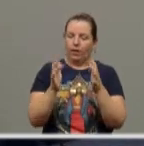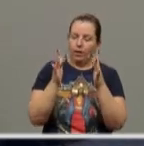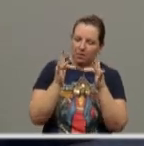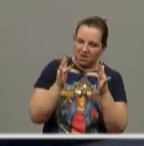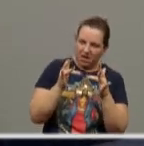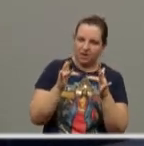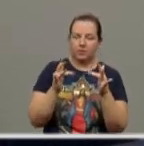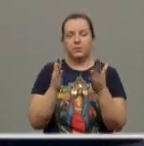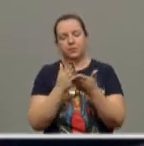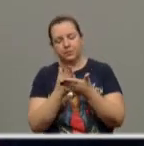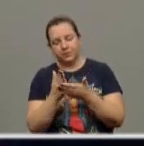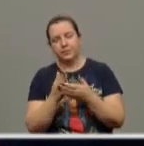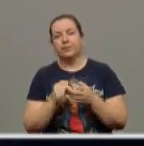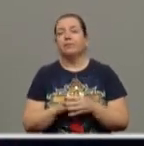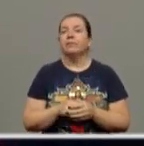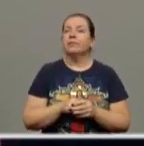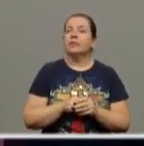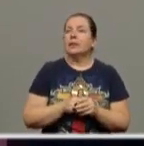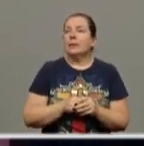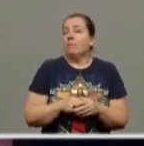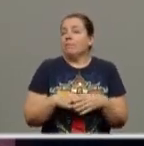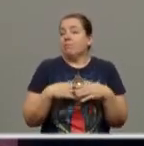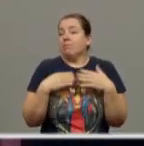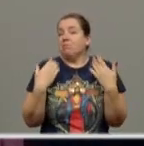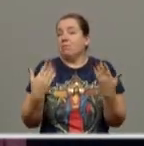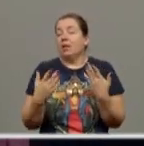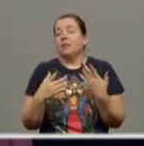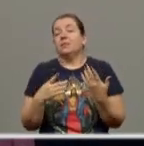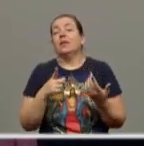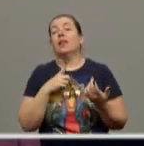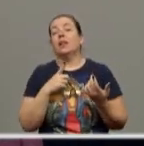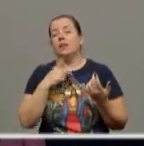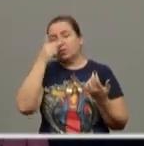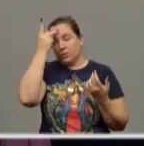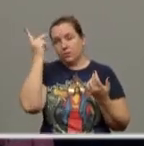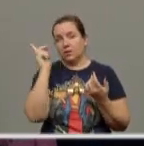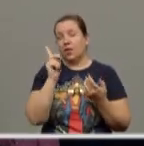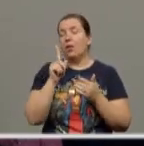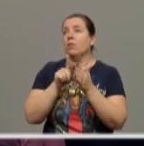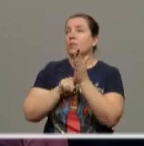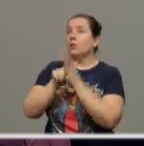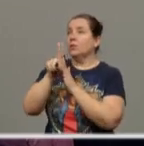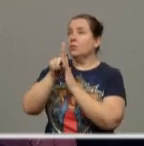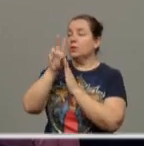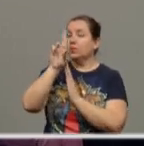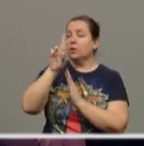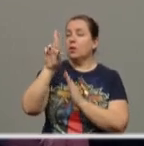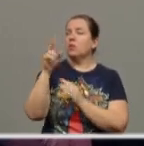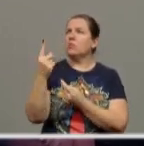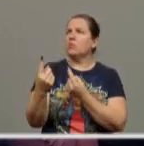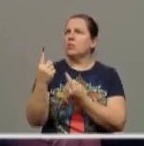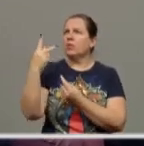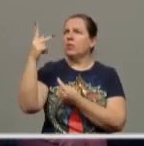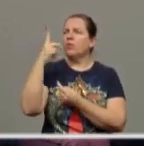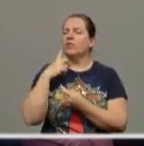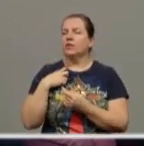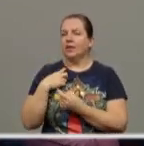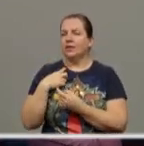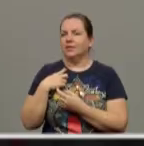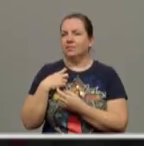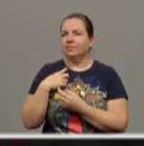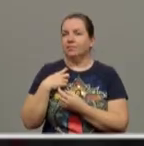gente, infelizmente também, não vai à presença de Deus para perguntar: Senhor, qual é a tua vontade?